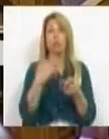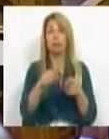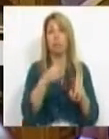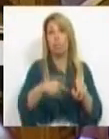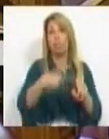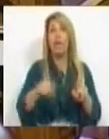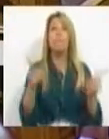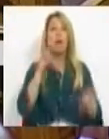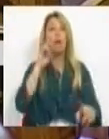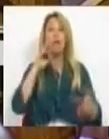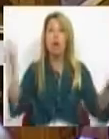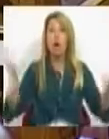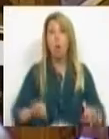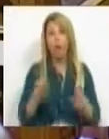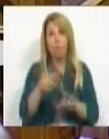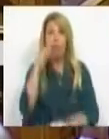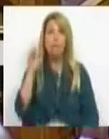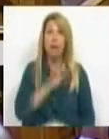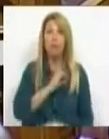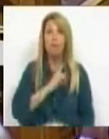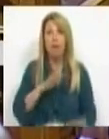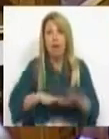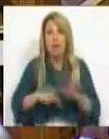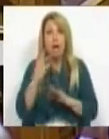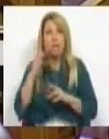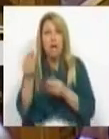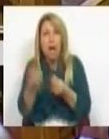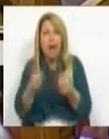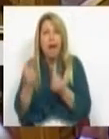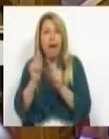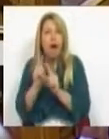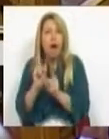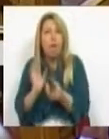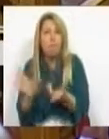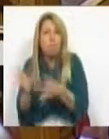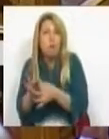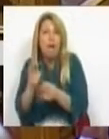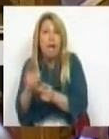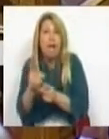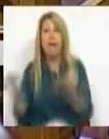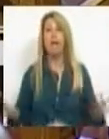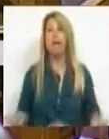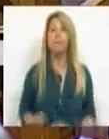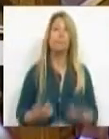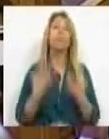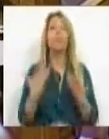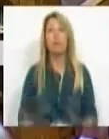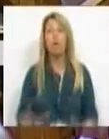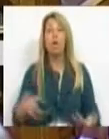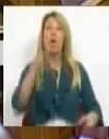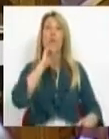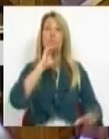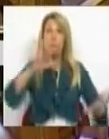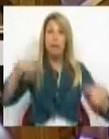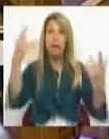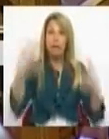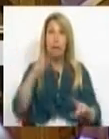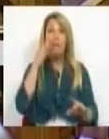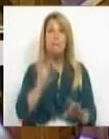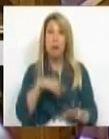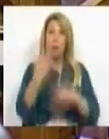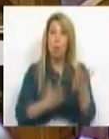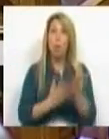sua genética, digamos assim. E, portanto, a manutenção, a possibilidade que temos neste momento de manter este banco na esfera pública